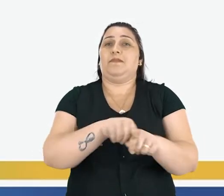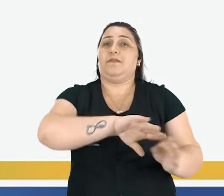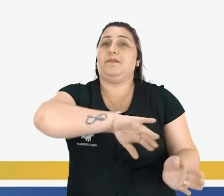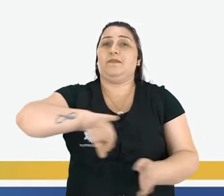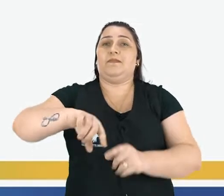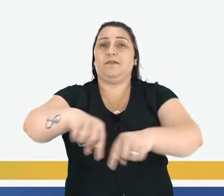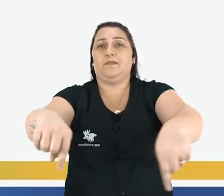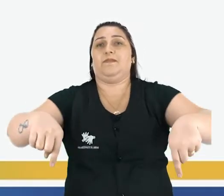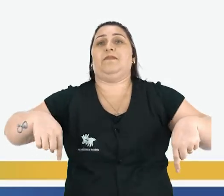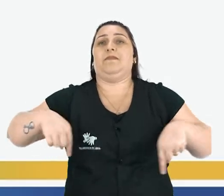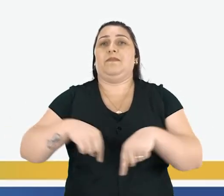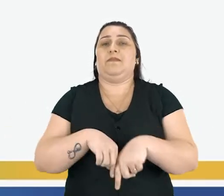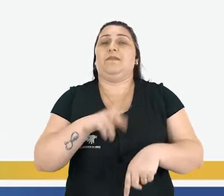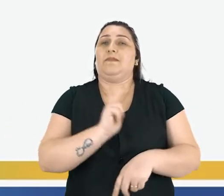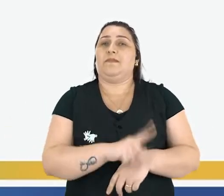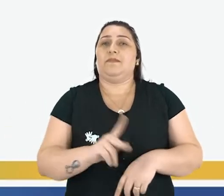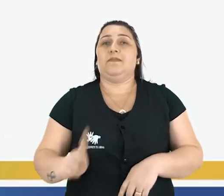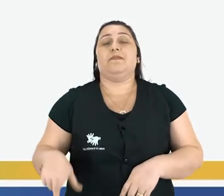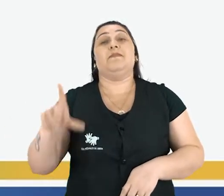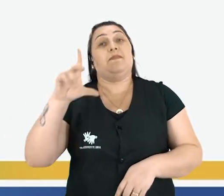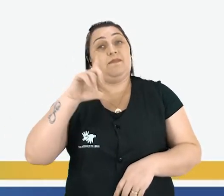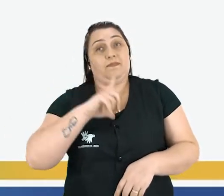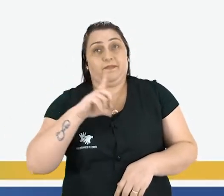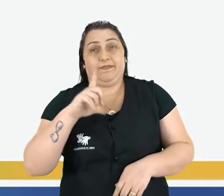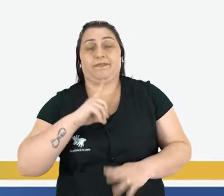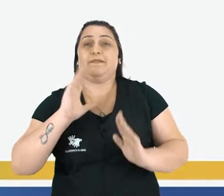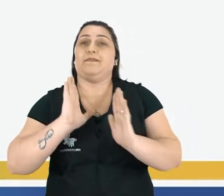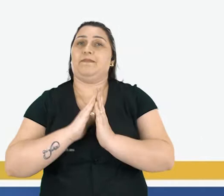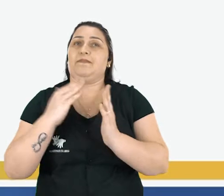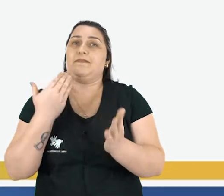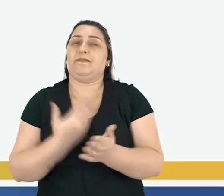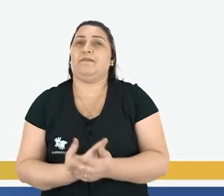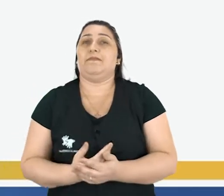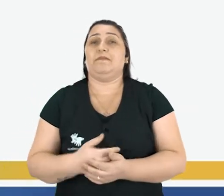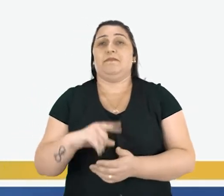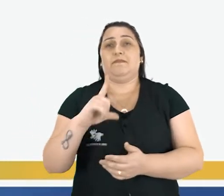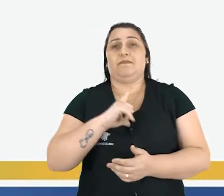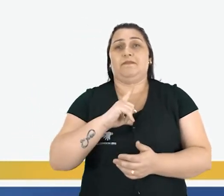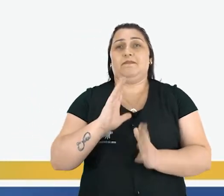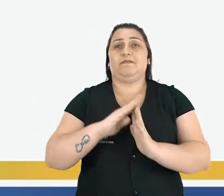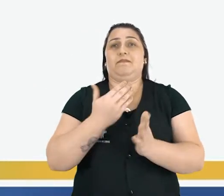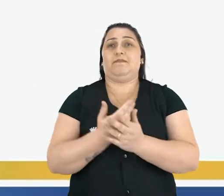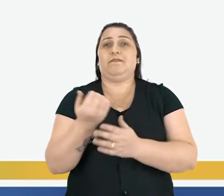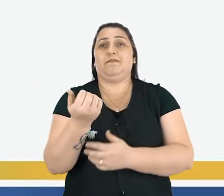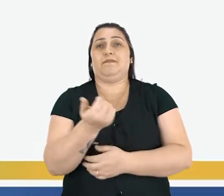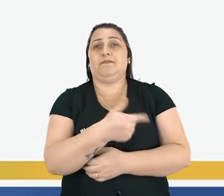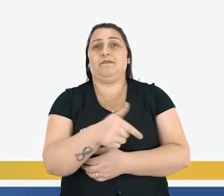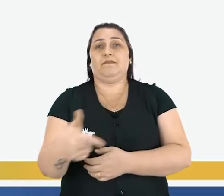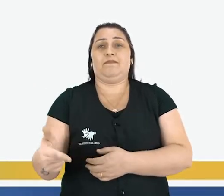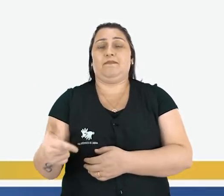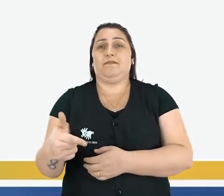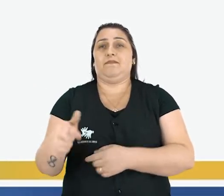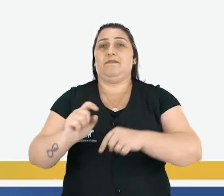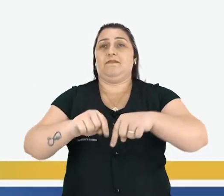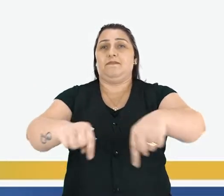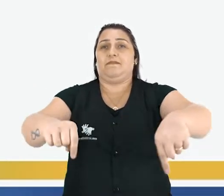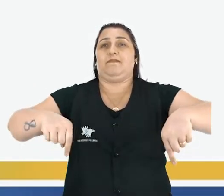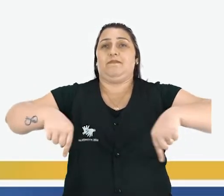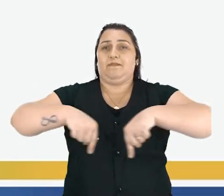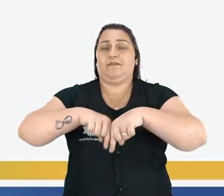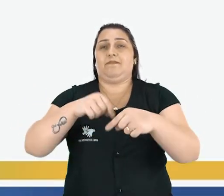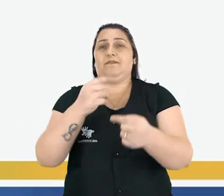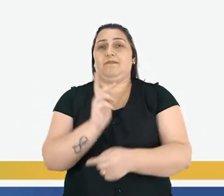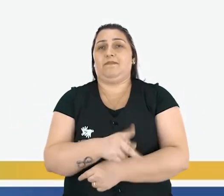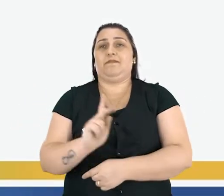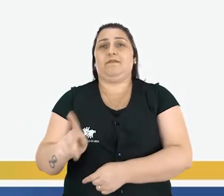professores geralmente têm na escola tem escola que não tem sala dos professores a sala dos